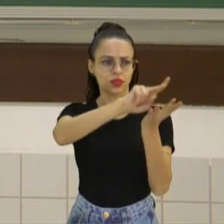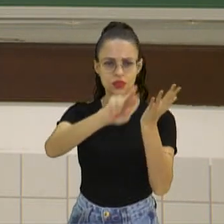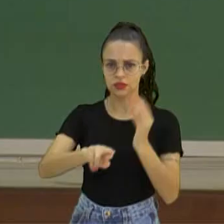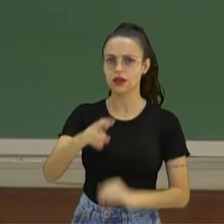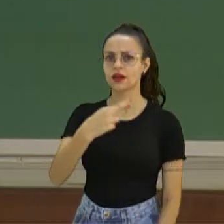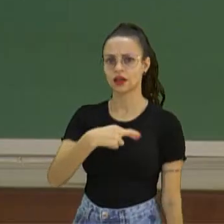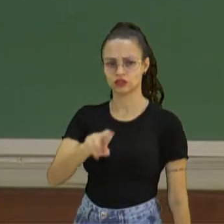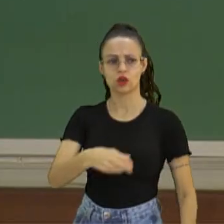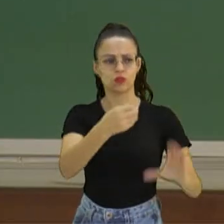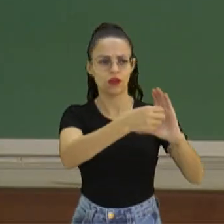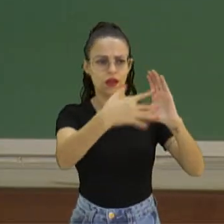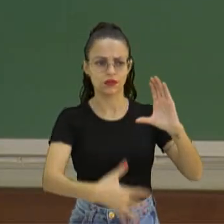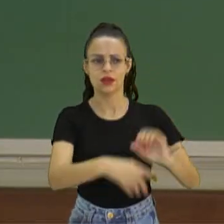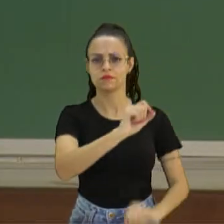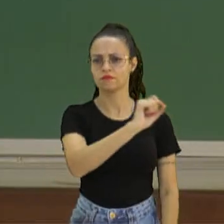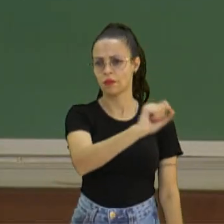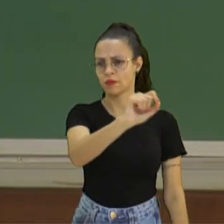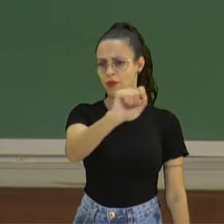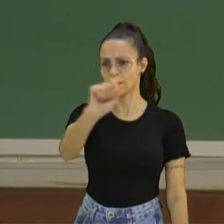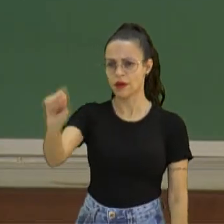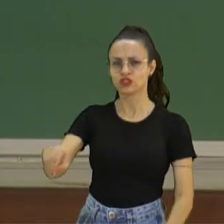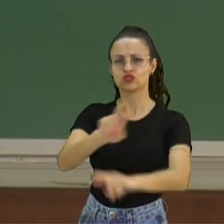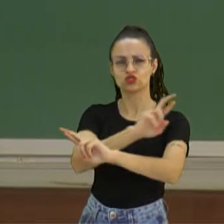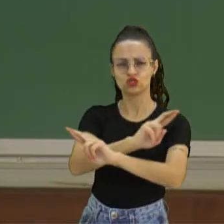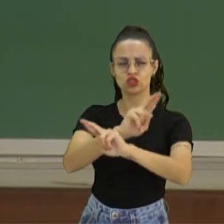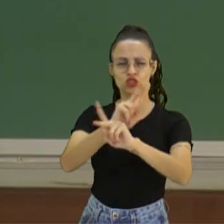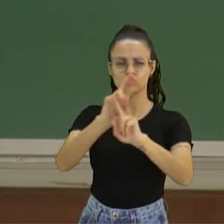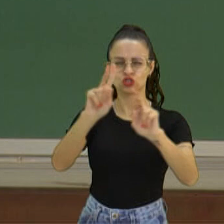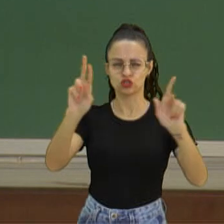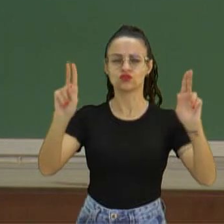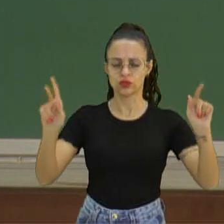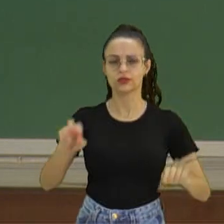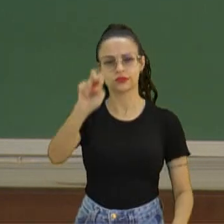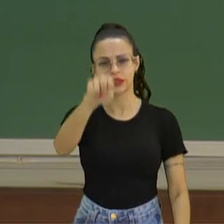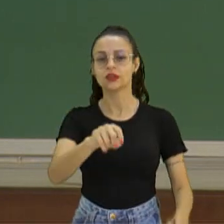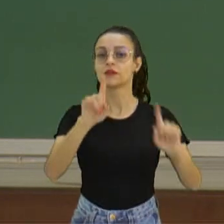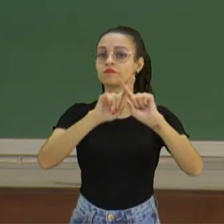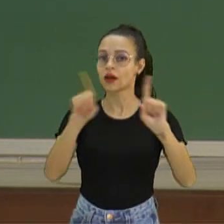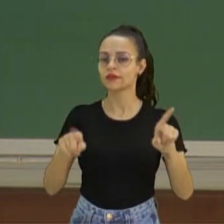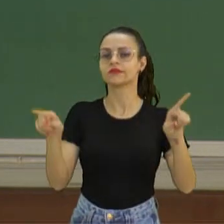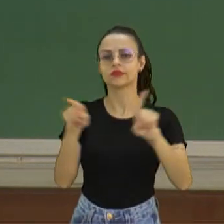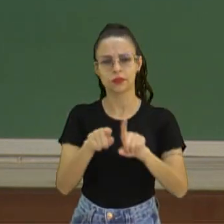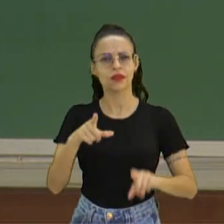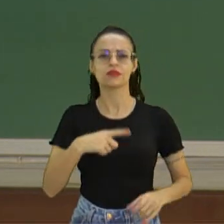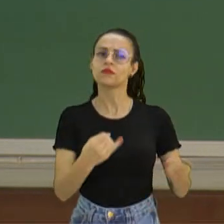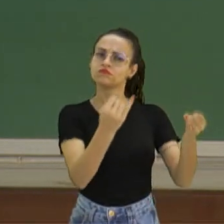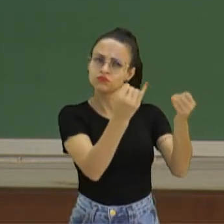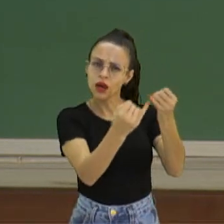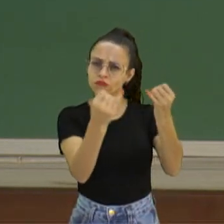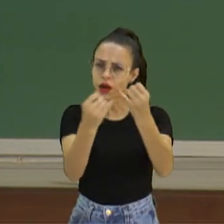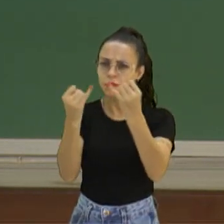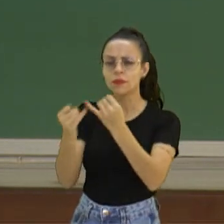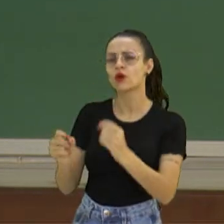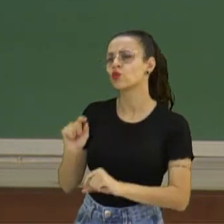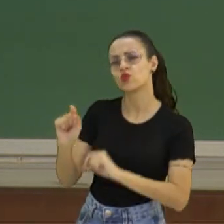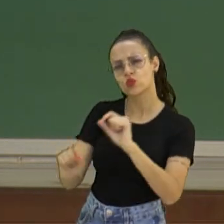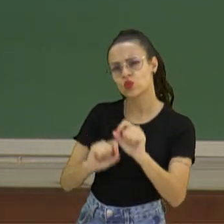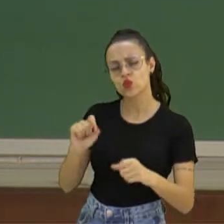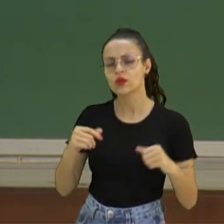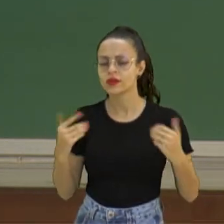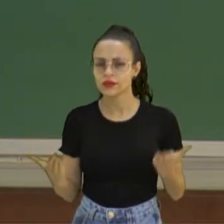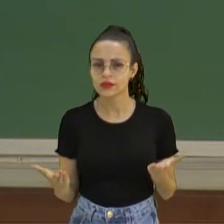características diferentes nas festas rituais nos símbolos elas também possuem similaridades que que